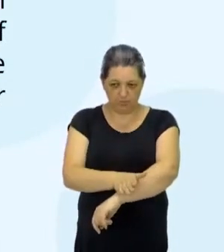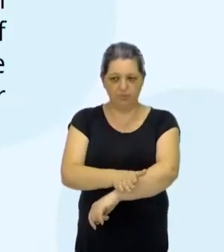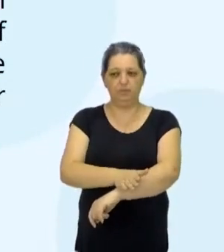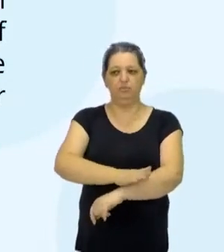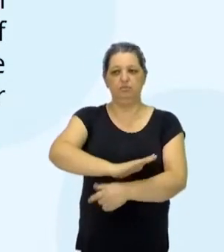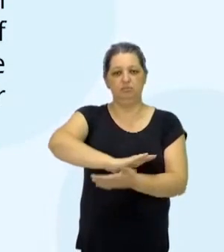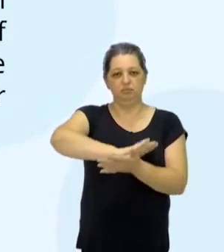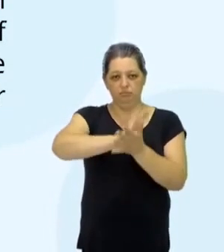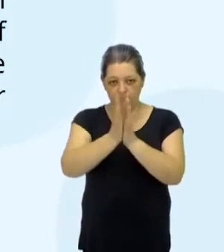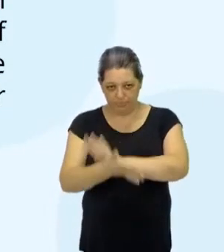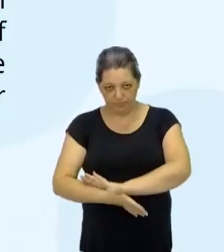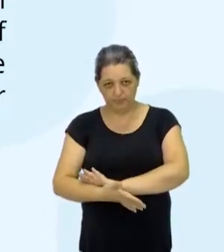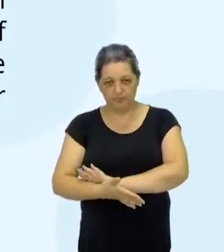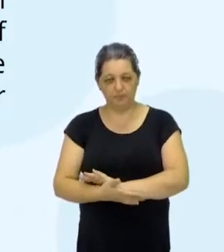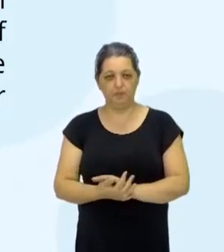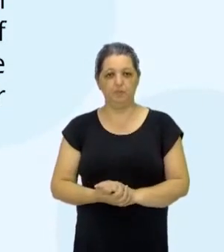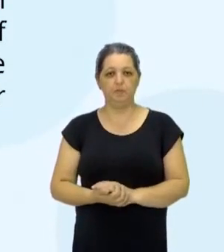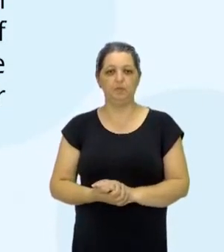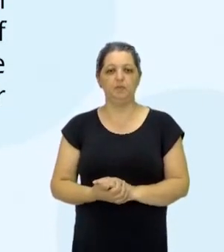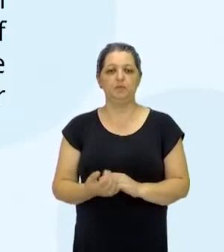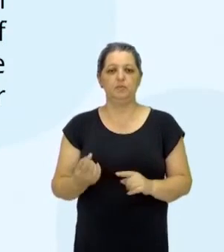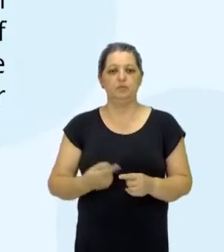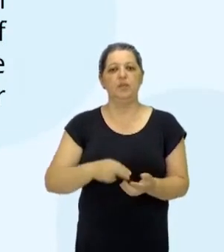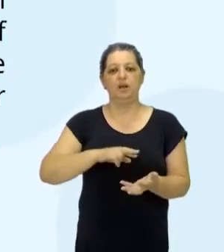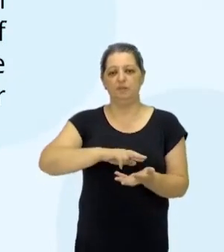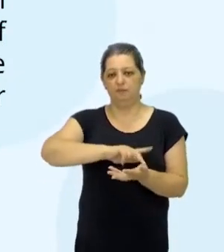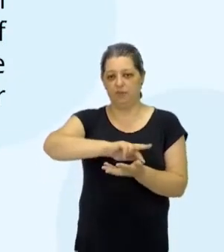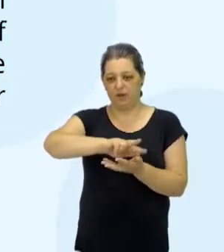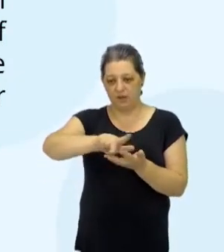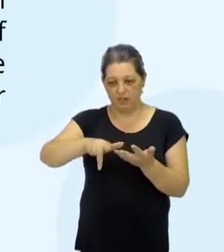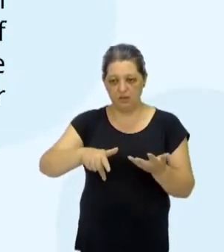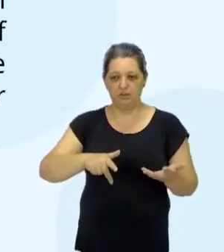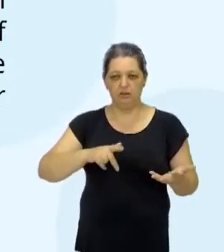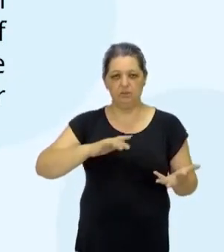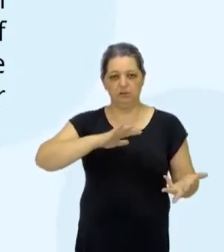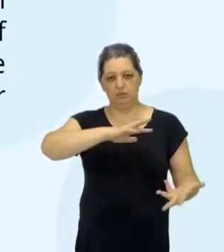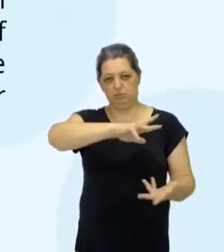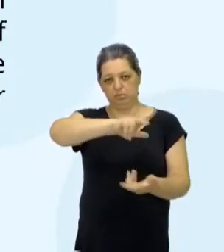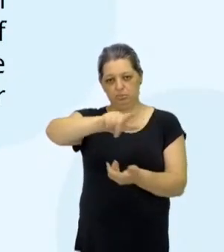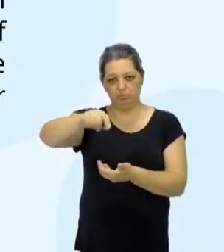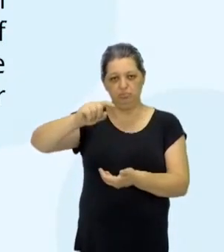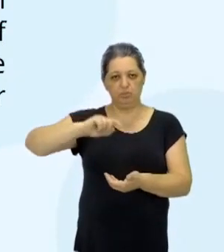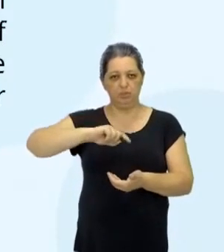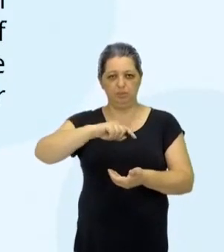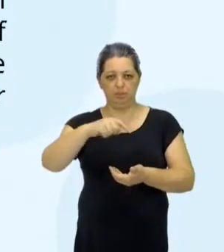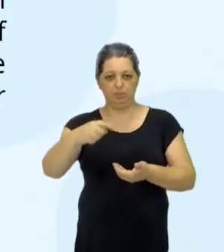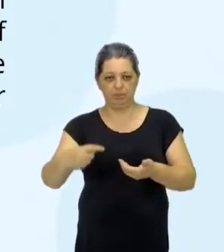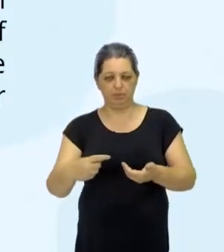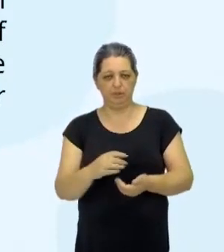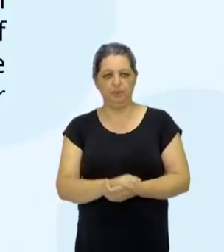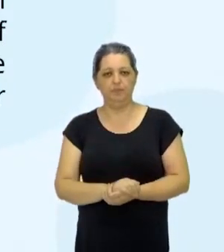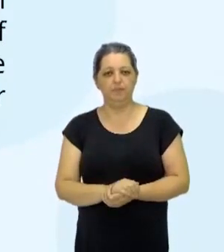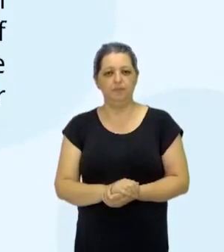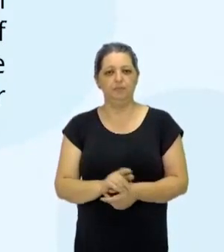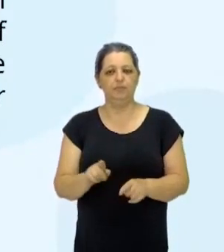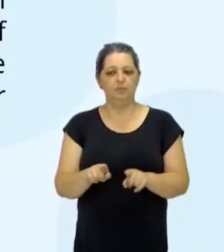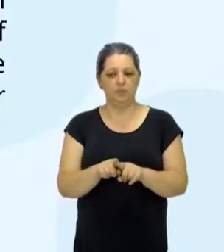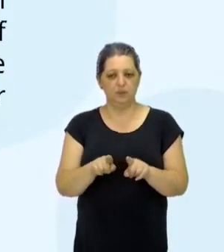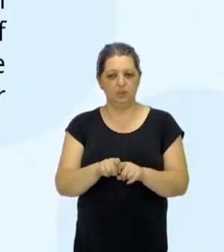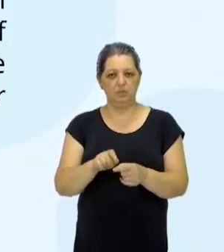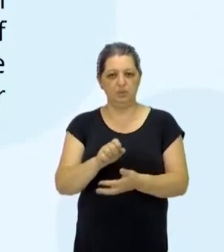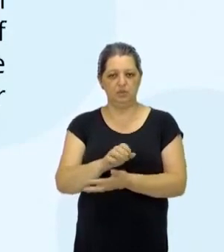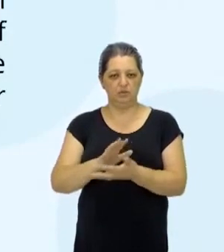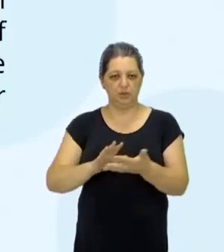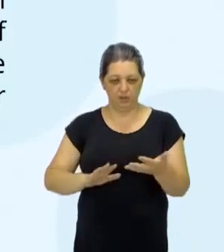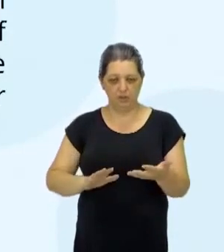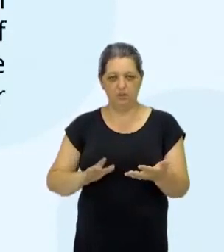discriminação. From several parts of the world, de várias partes do mundo. Tá? Então, inclusive nos exercícios da tarefa, eu